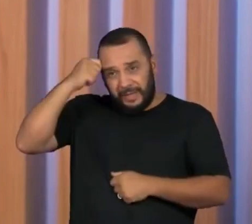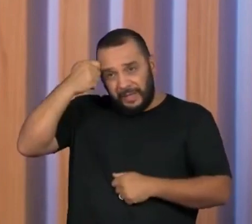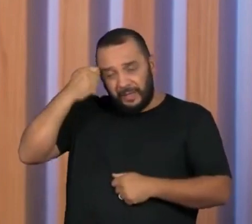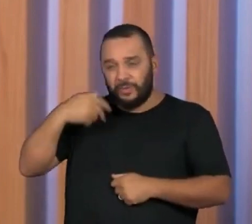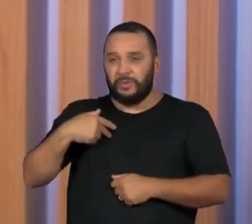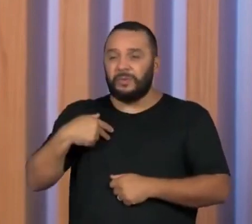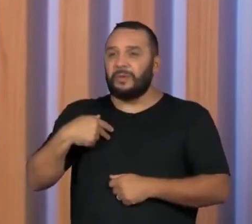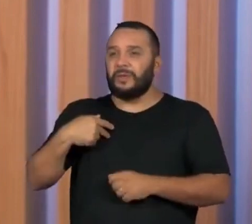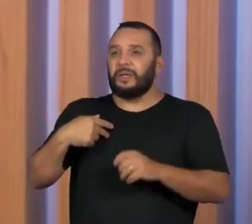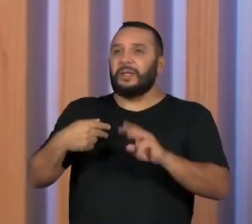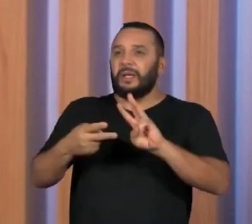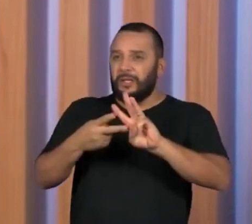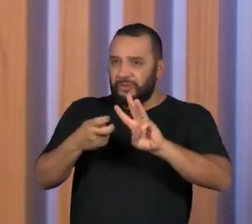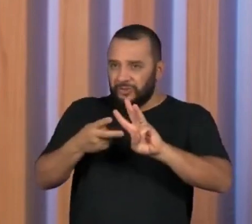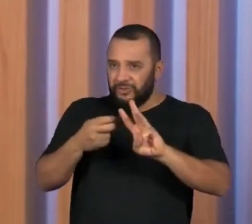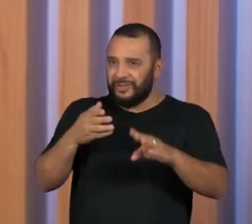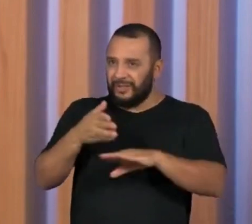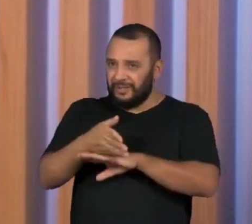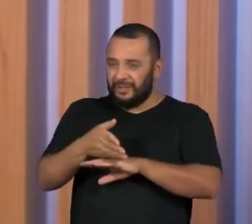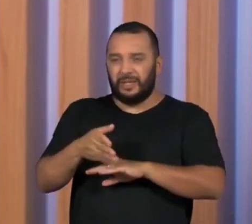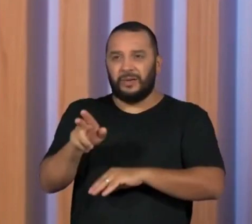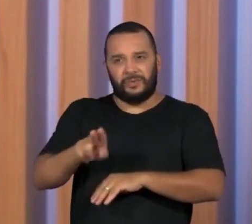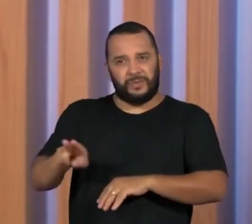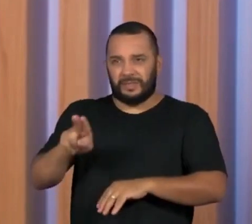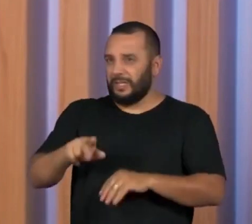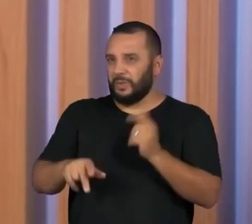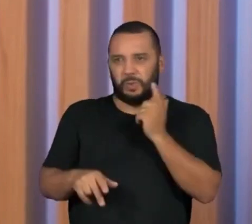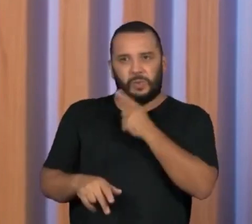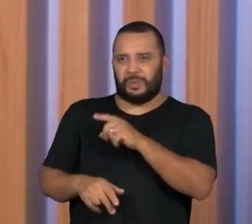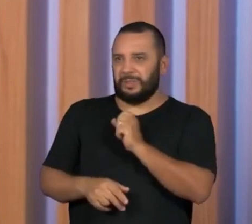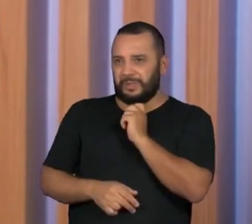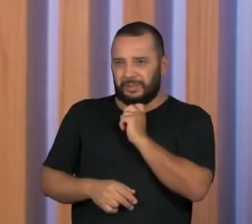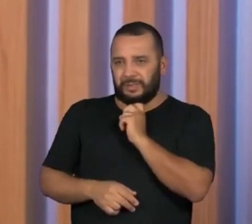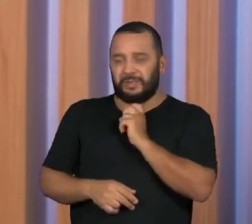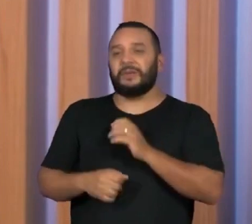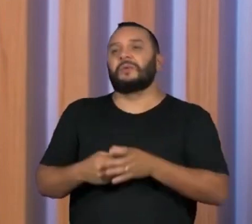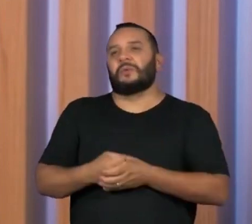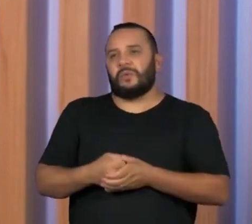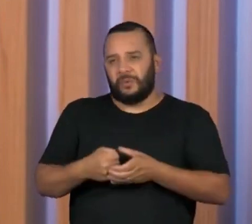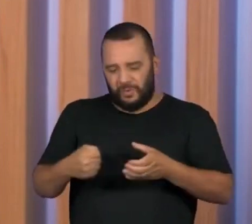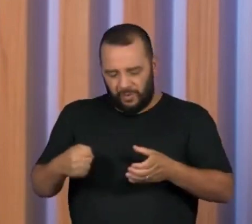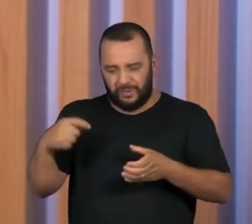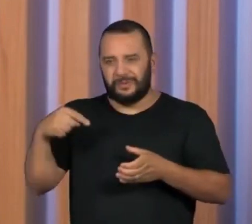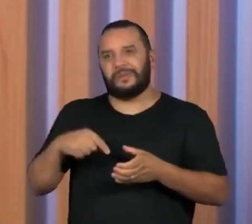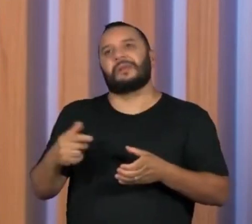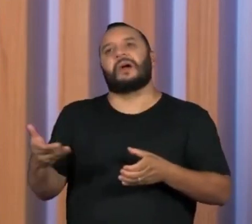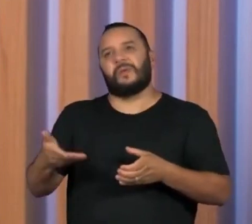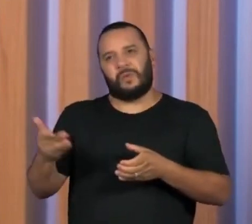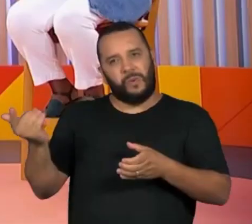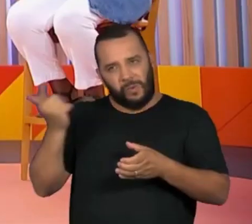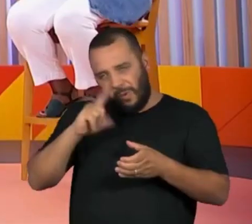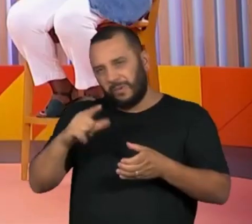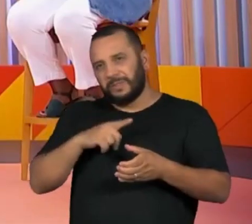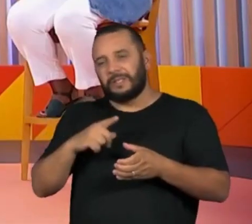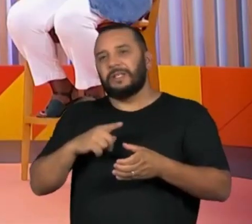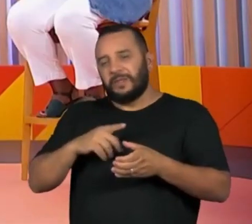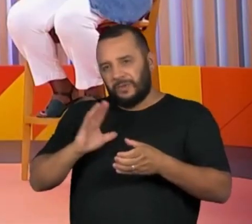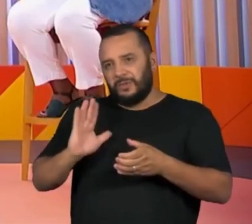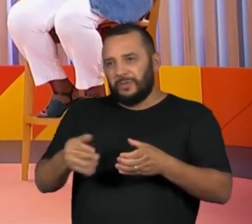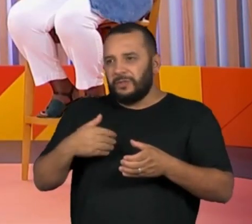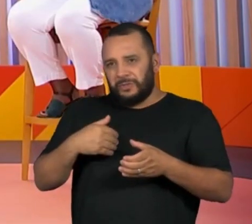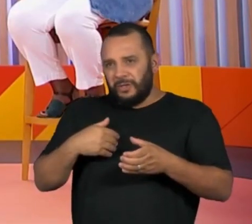as Universidades então elas são políticas fundamentais para mudar essa estrutura